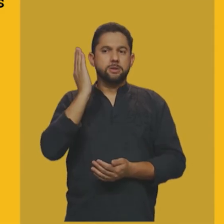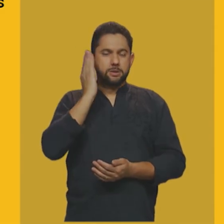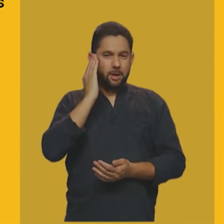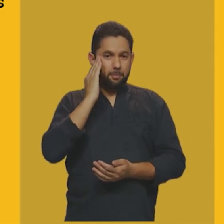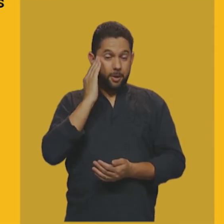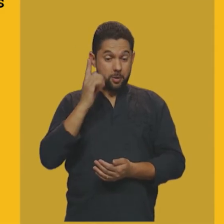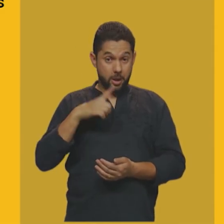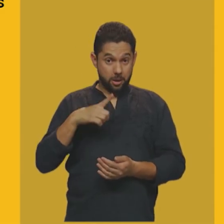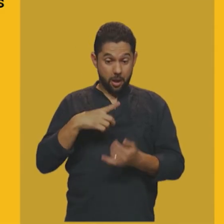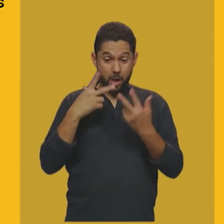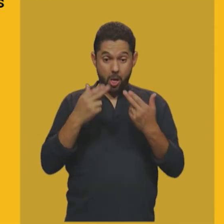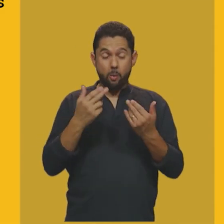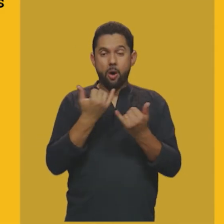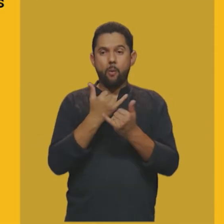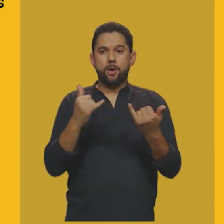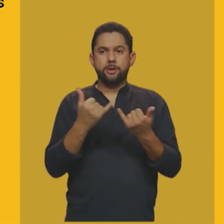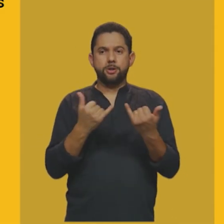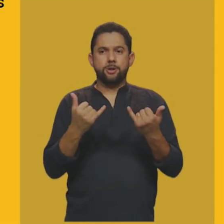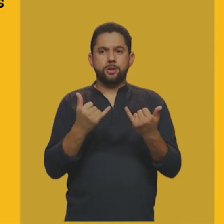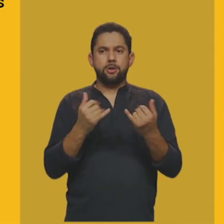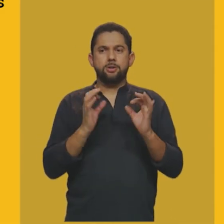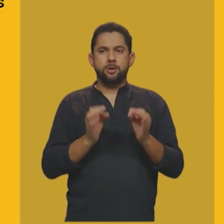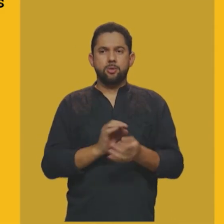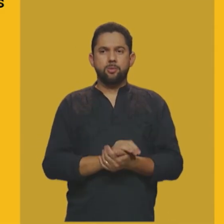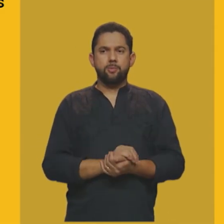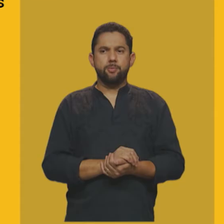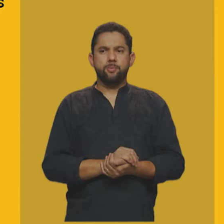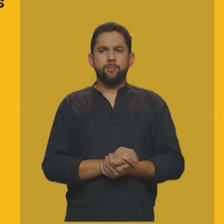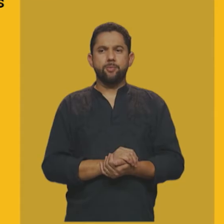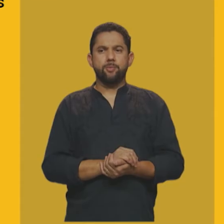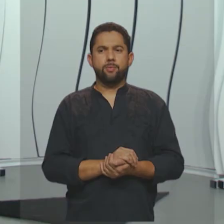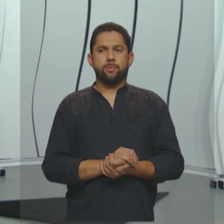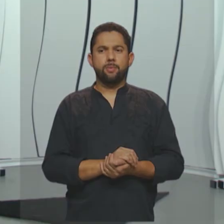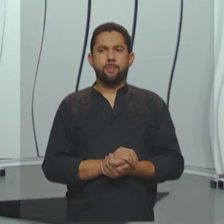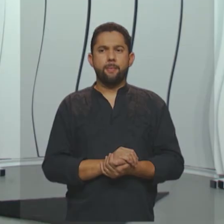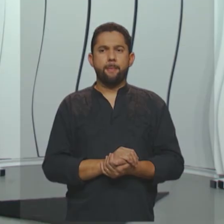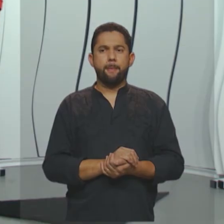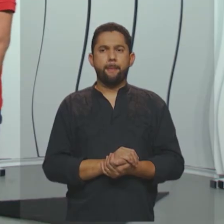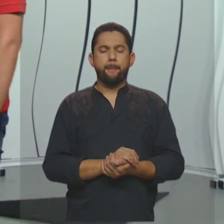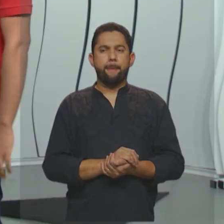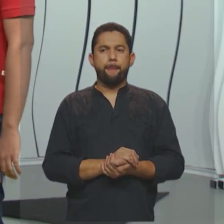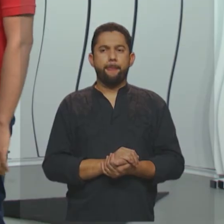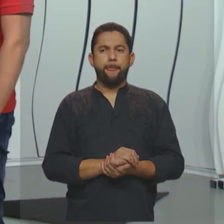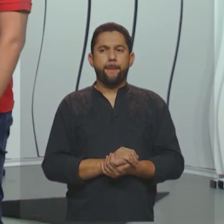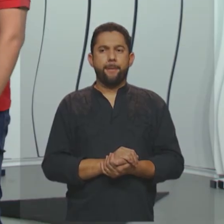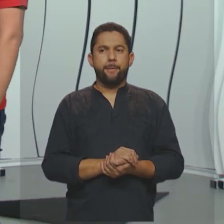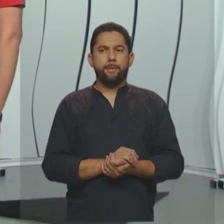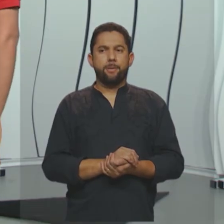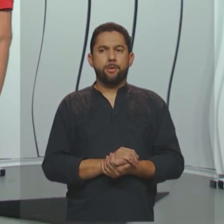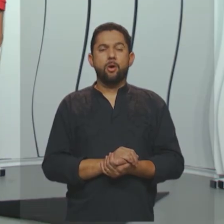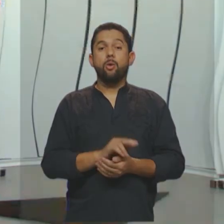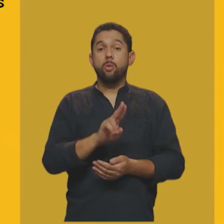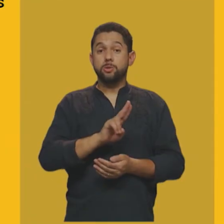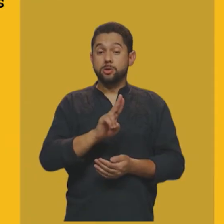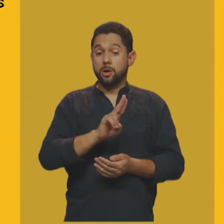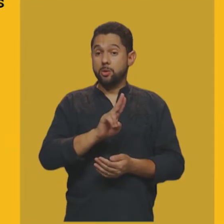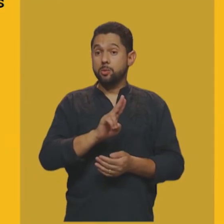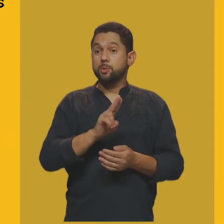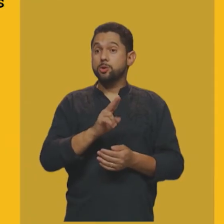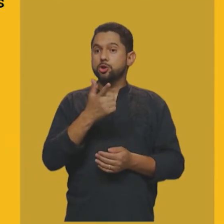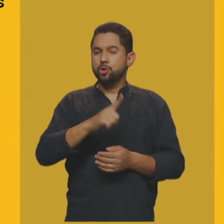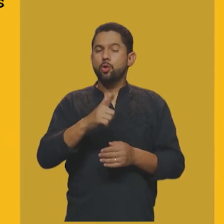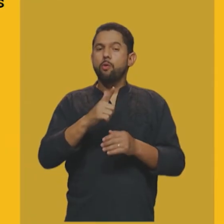mesma, tem o mesmo valor da corrente que passa na resistência equivalente 1. Aplicando, então, a primeira lei de Ohm, vai